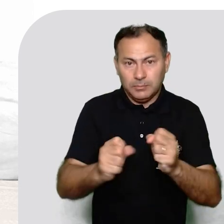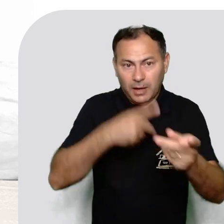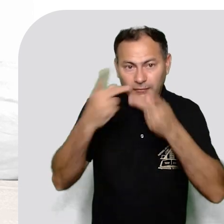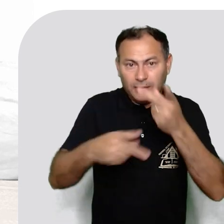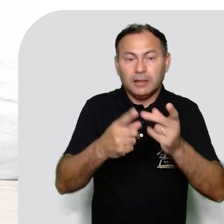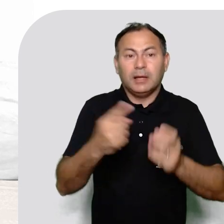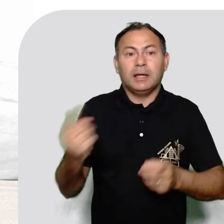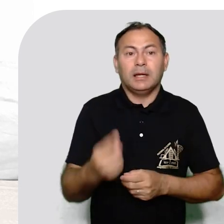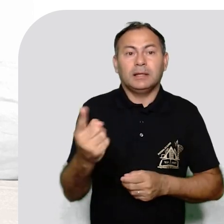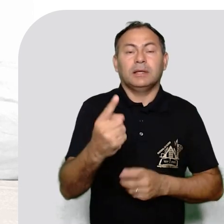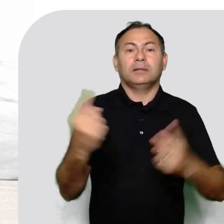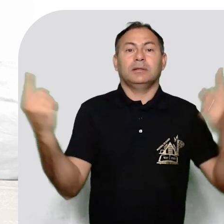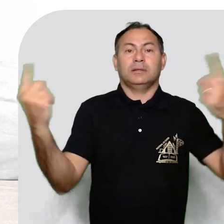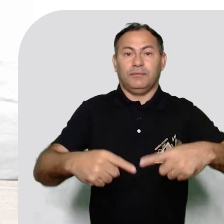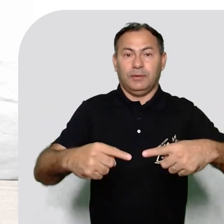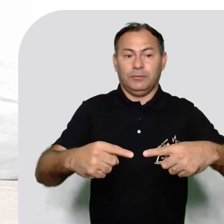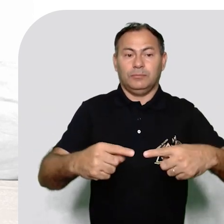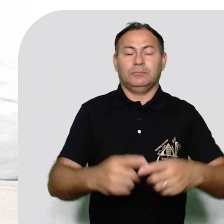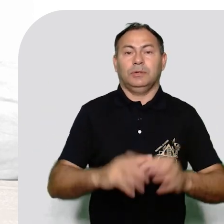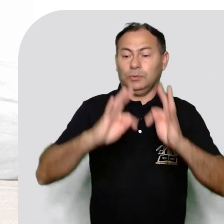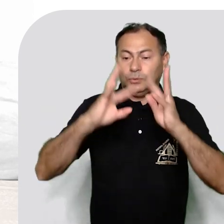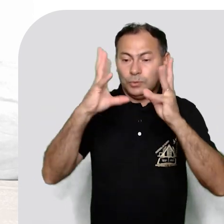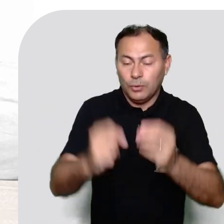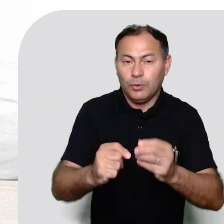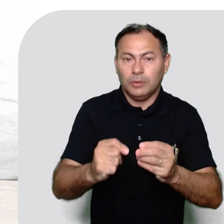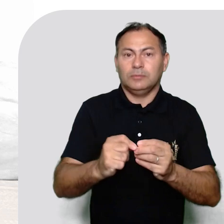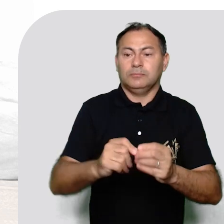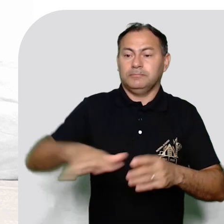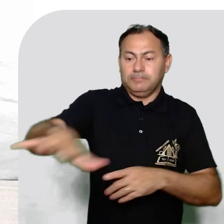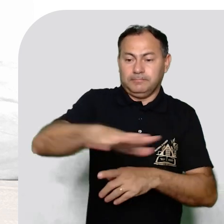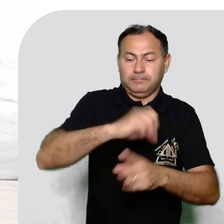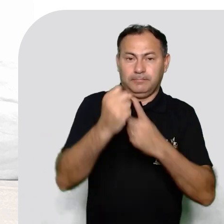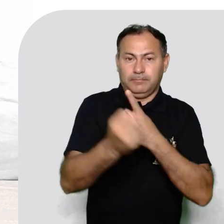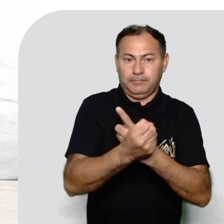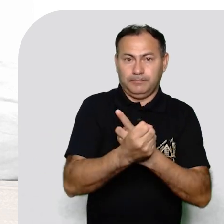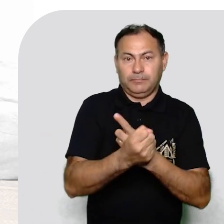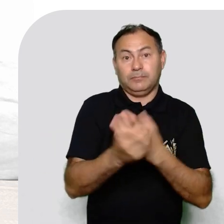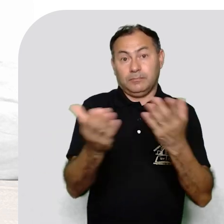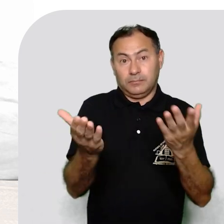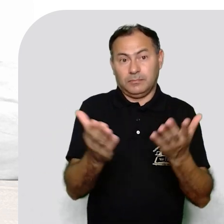um eterno desafio. Todas as sociedades